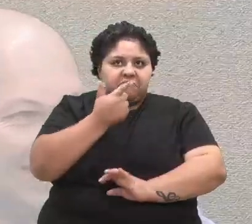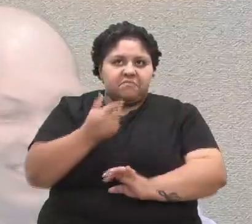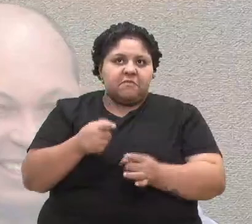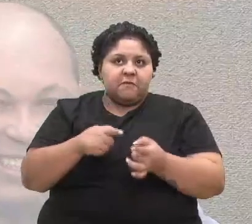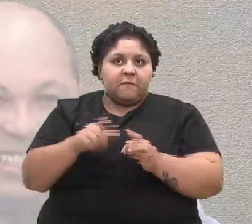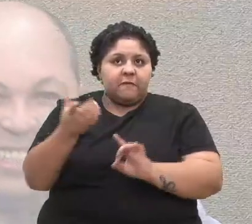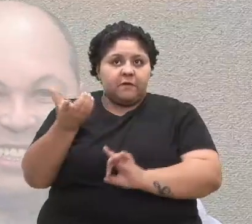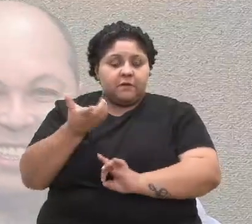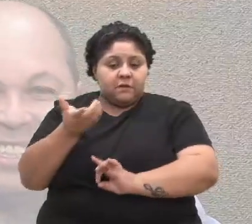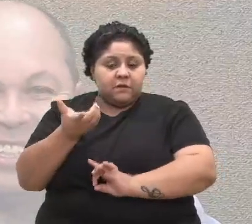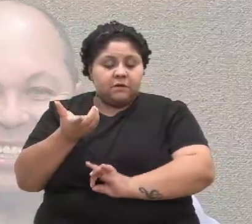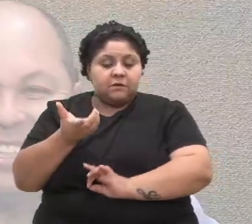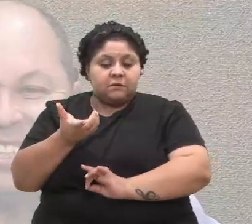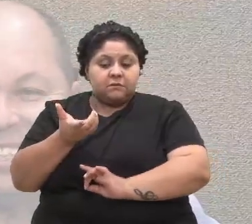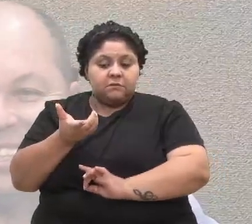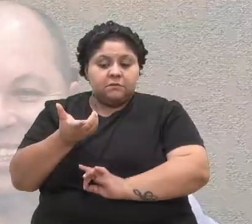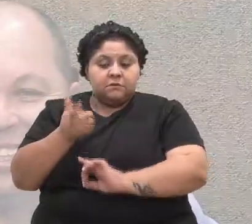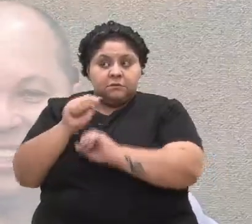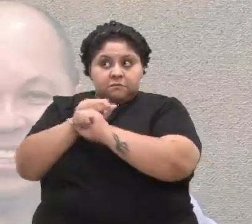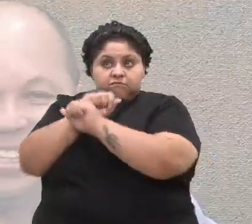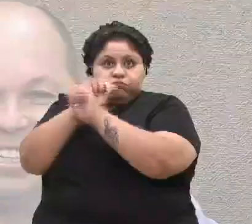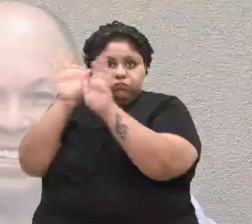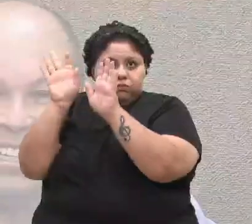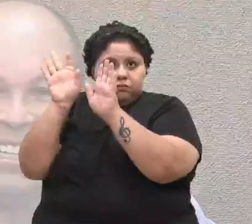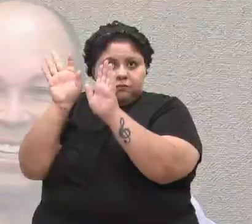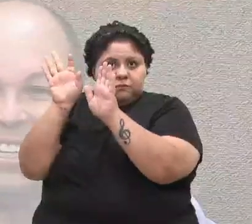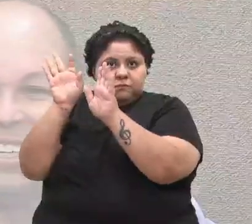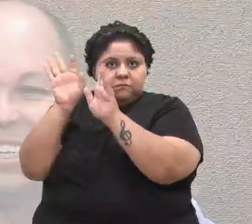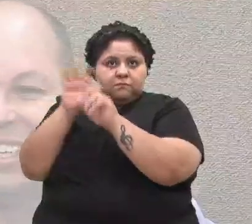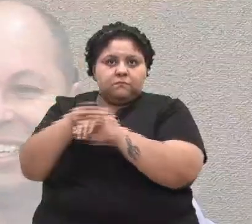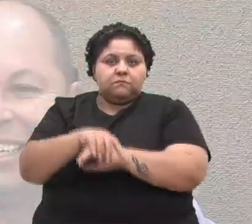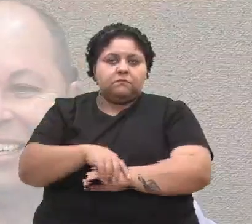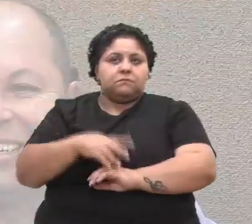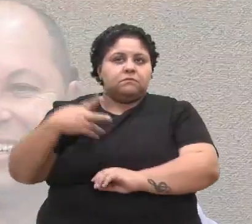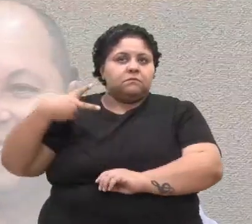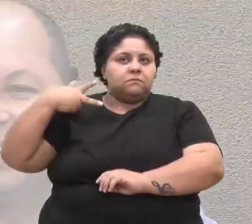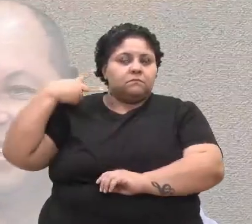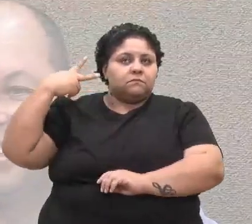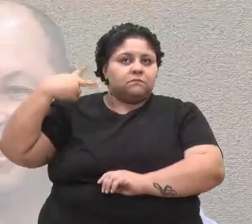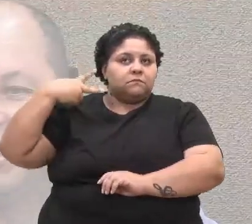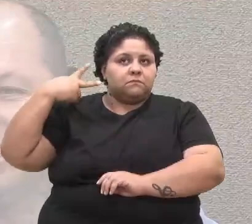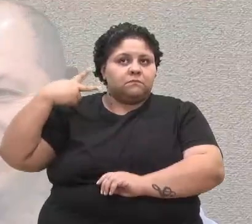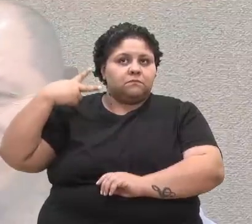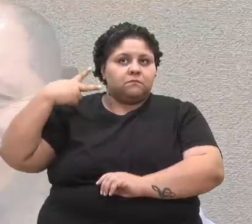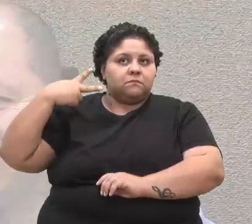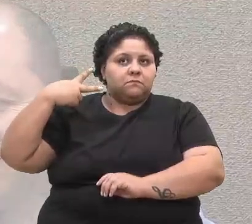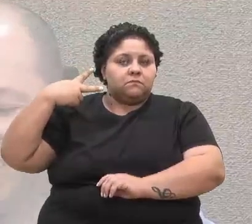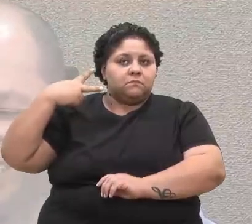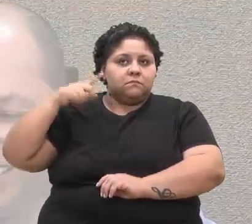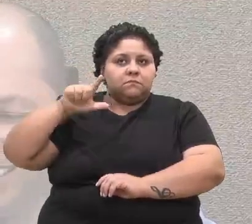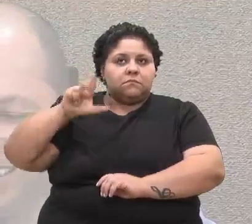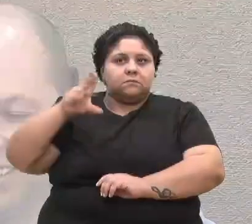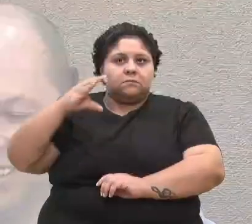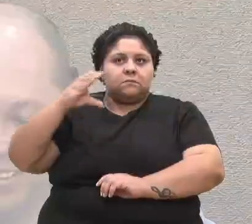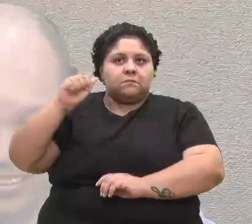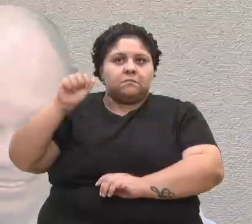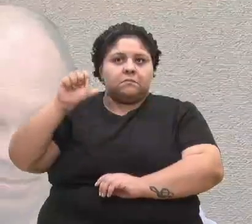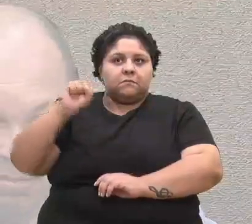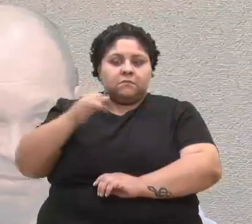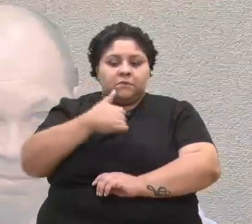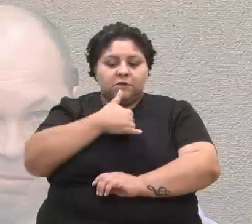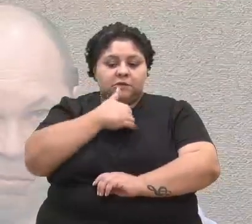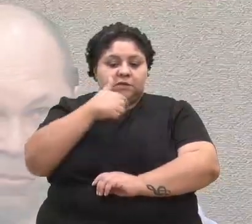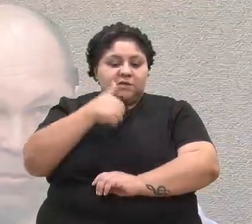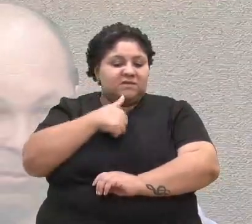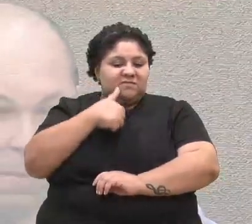queria deixar bem claro, vereador Lucas, a tristeza da minha parte,